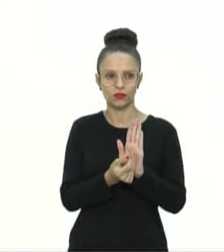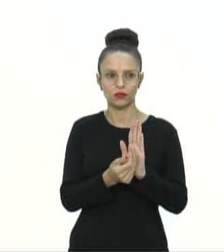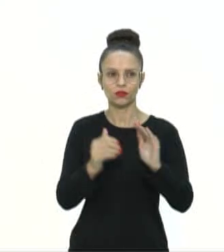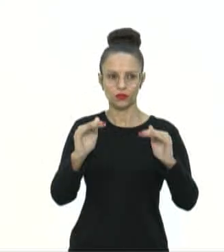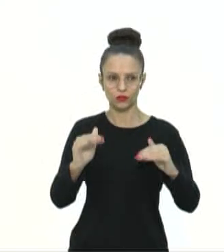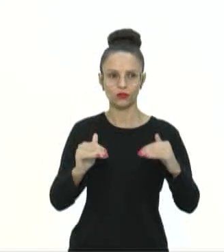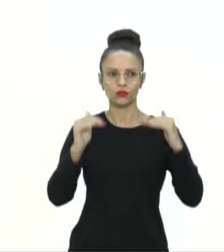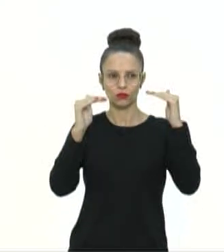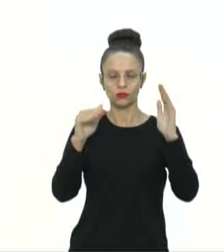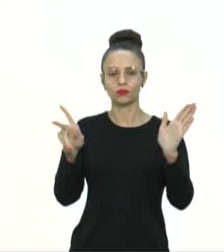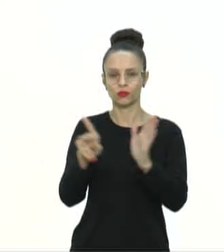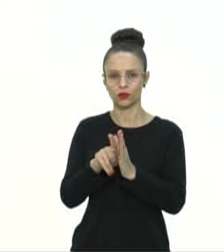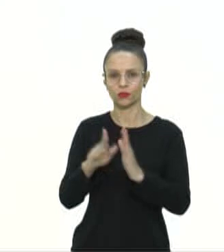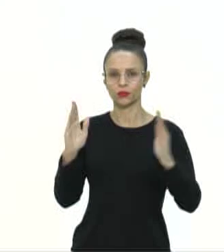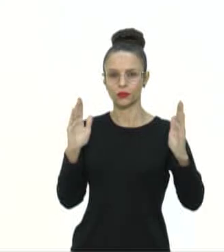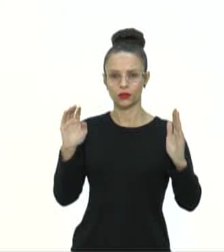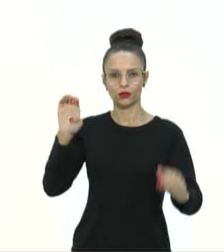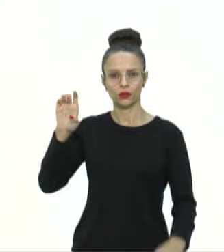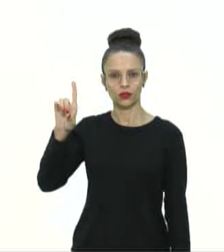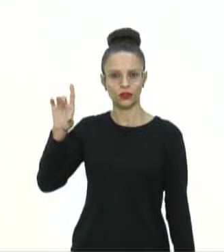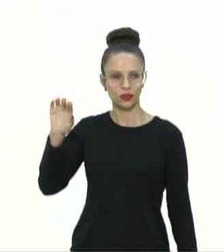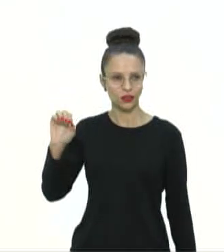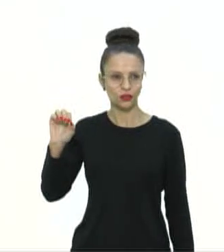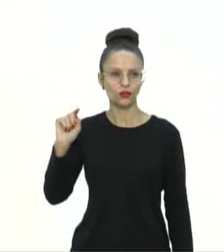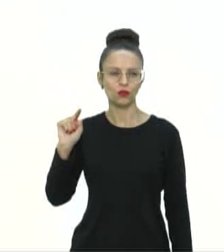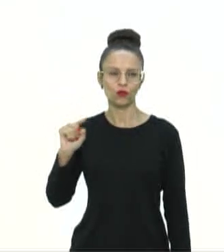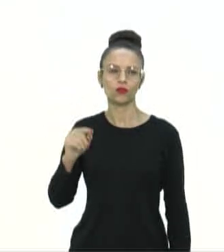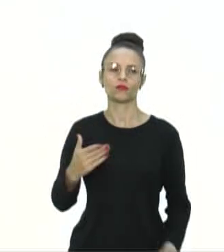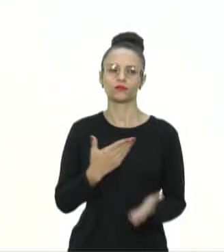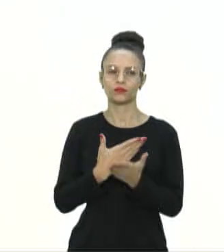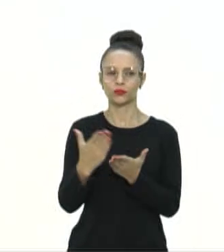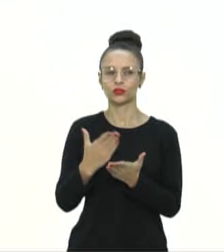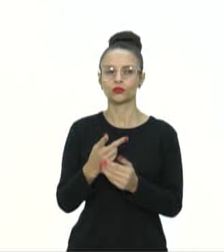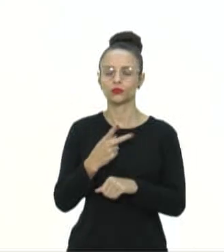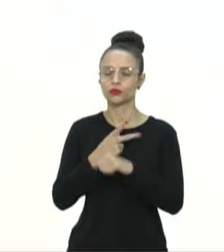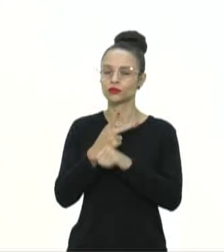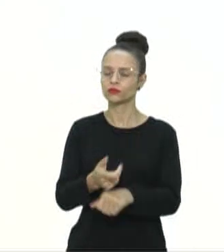próspera do período Edo passou a buscar